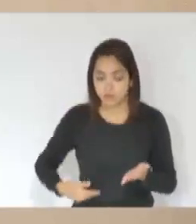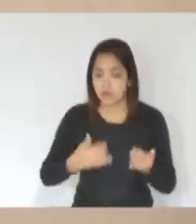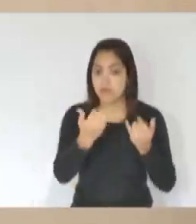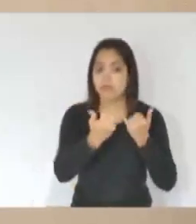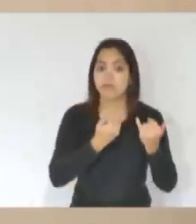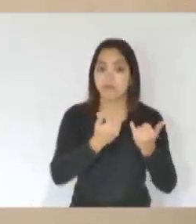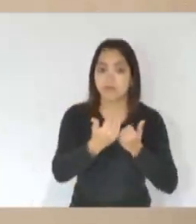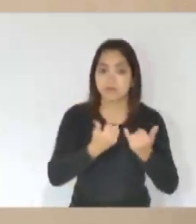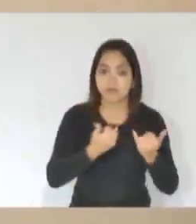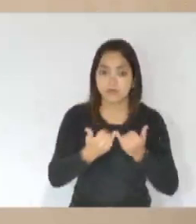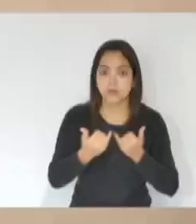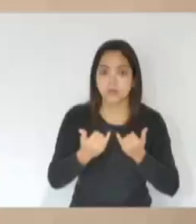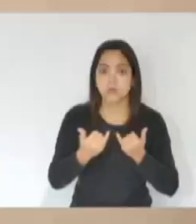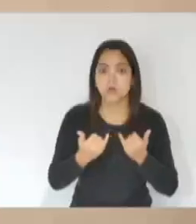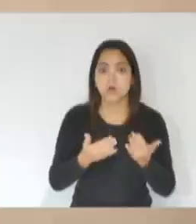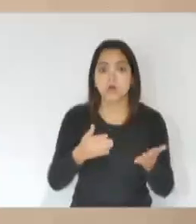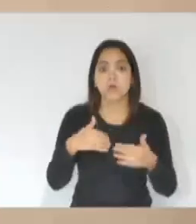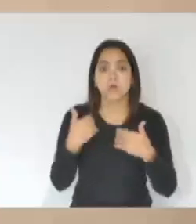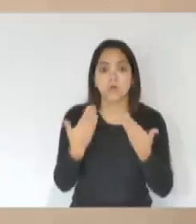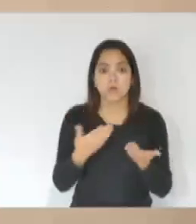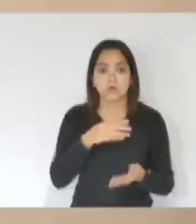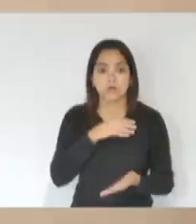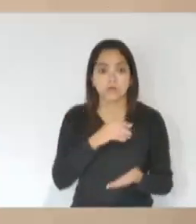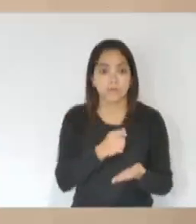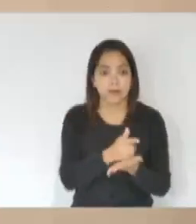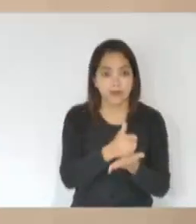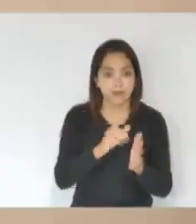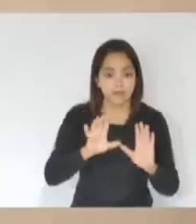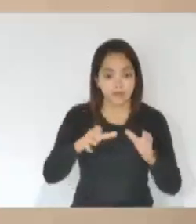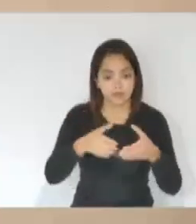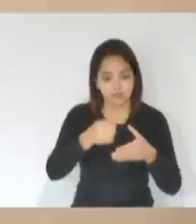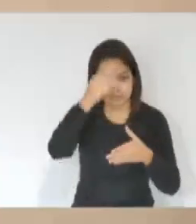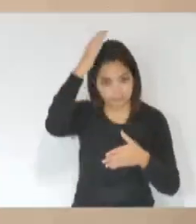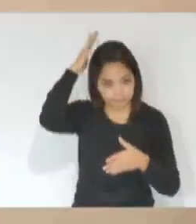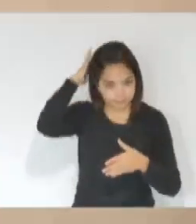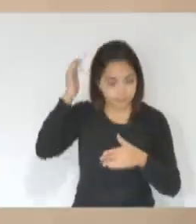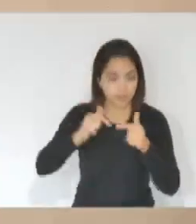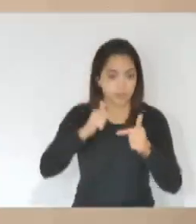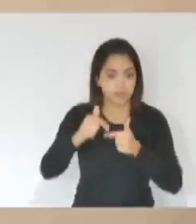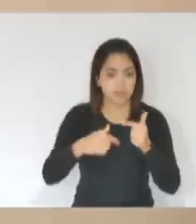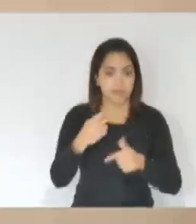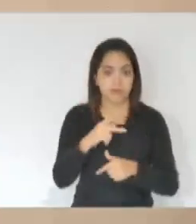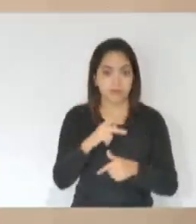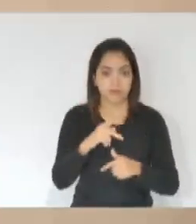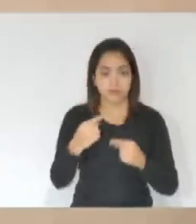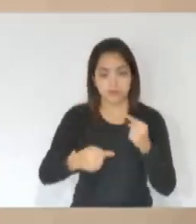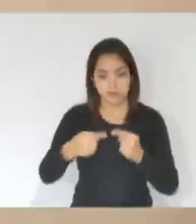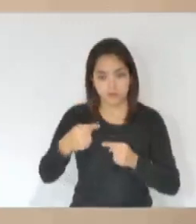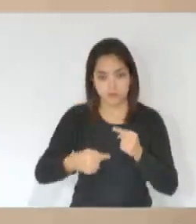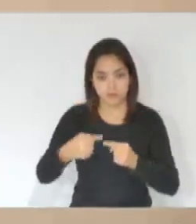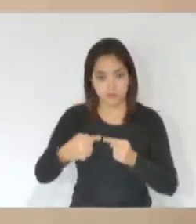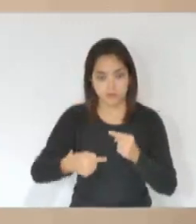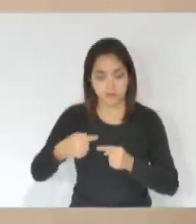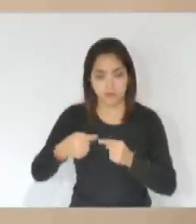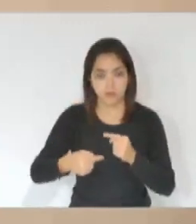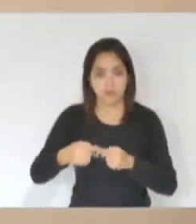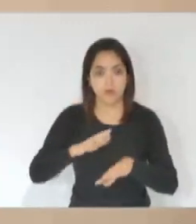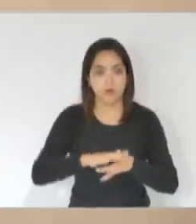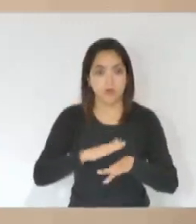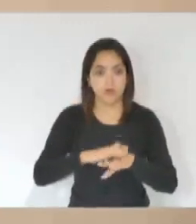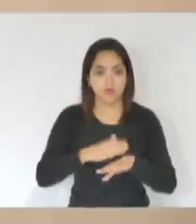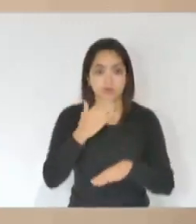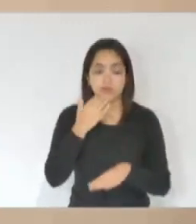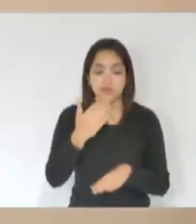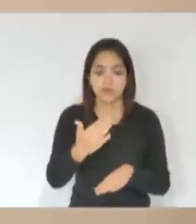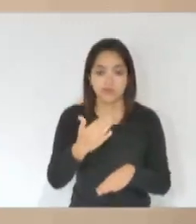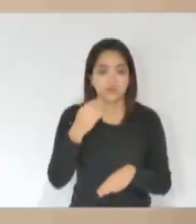da previsão de pagamento indenizatório aos bombeiros voluntários pelos serviços prestados. Em discussão, com a palavra o autor do pedido de